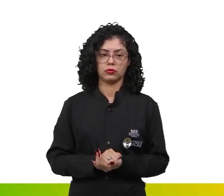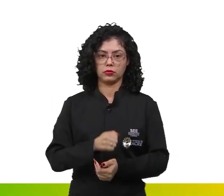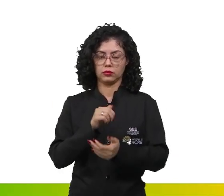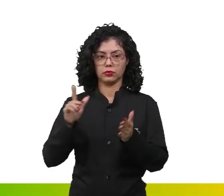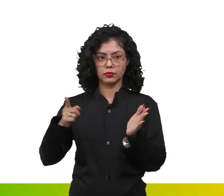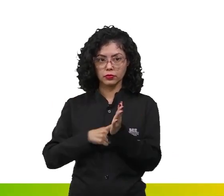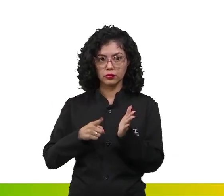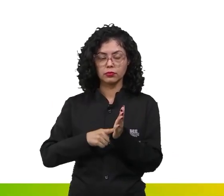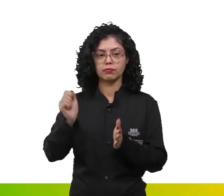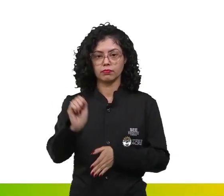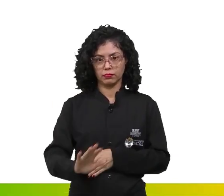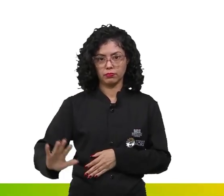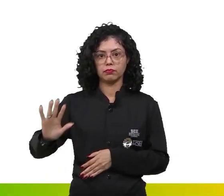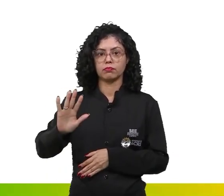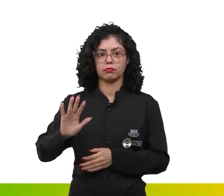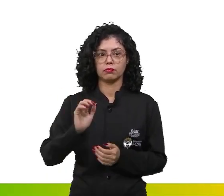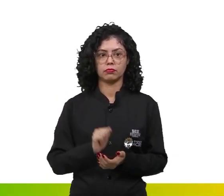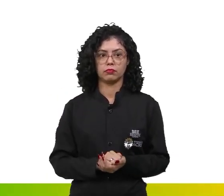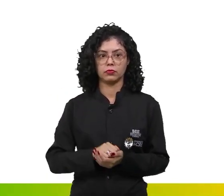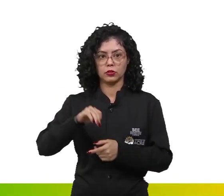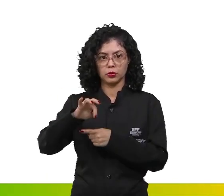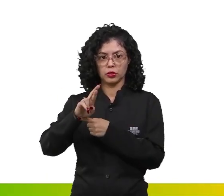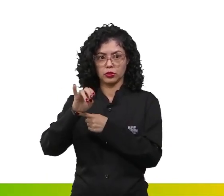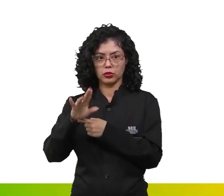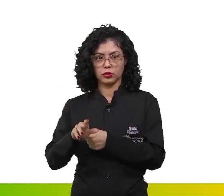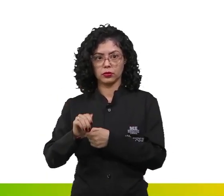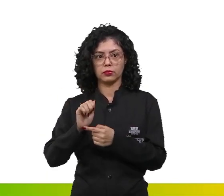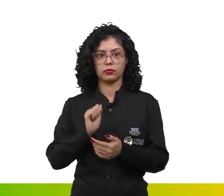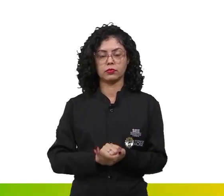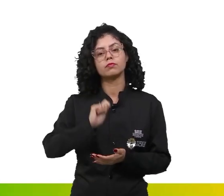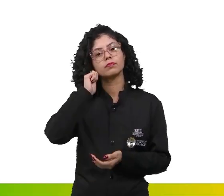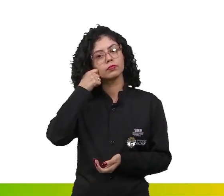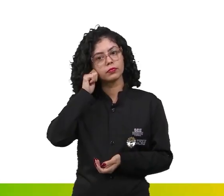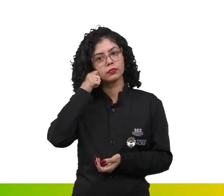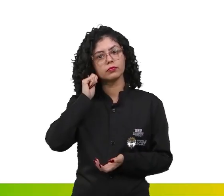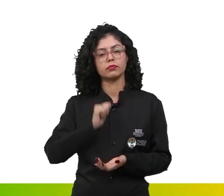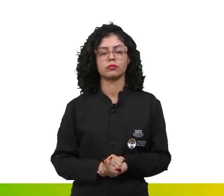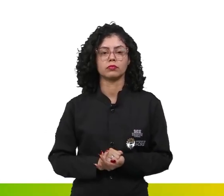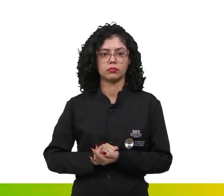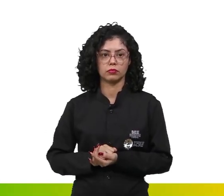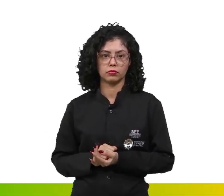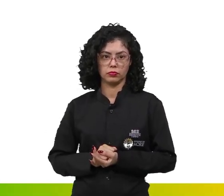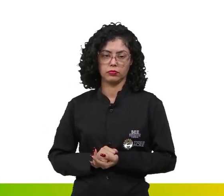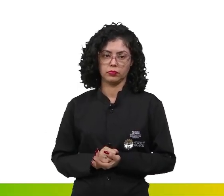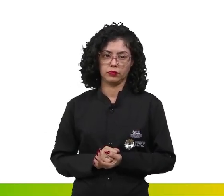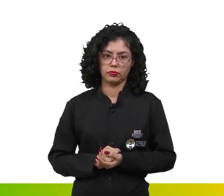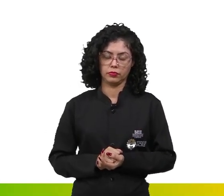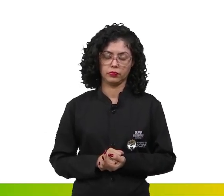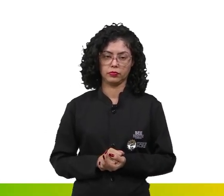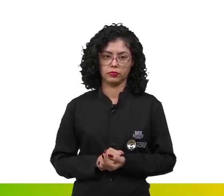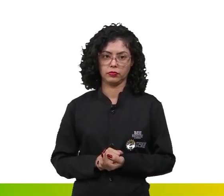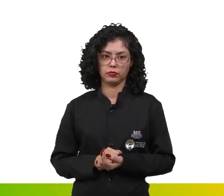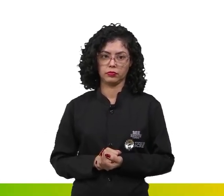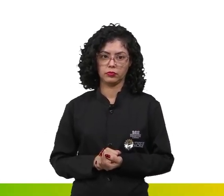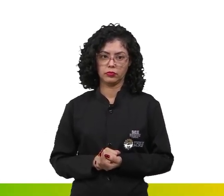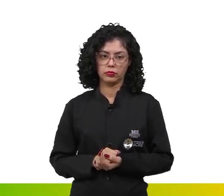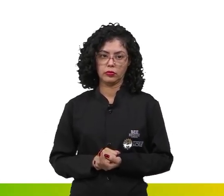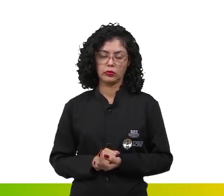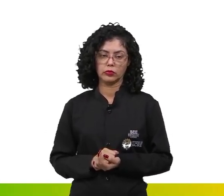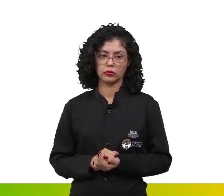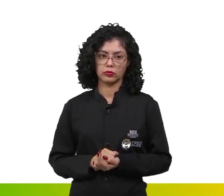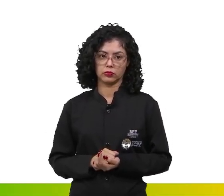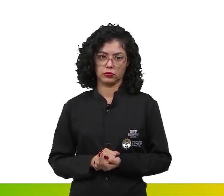asiáticos, mestiços e bantus. ou negros, mesmo que